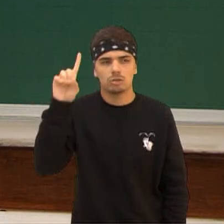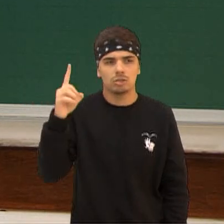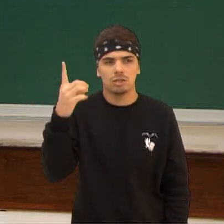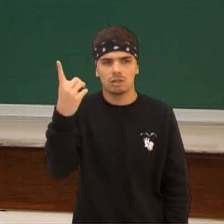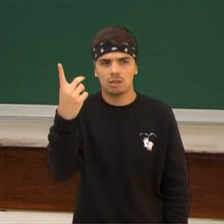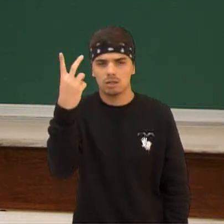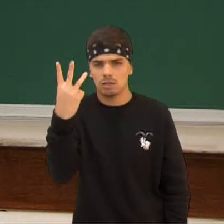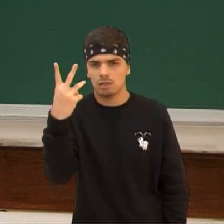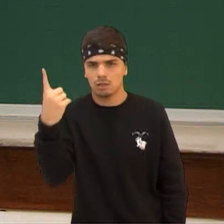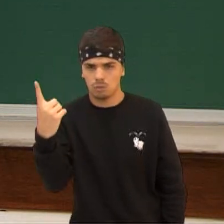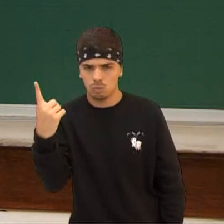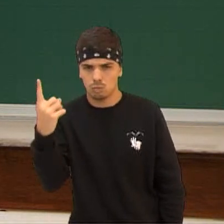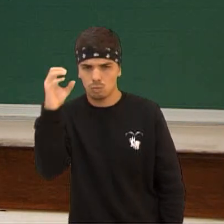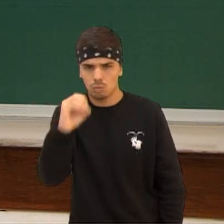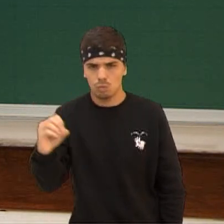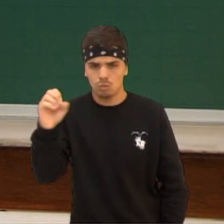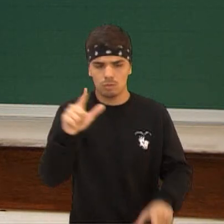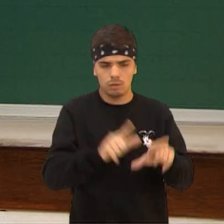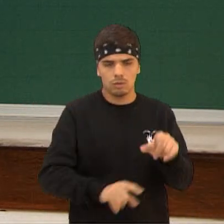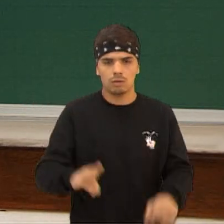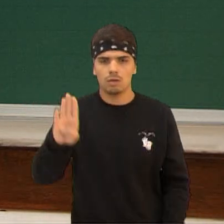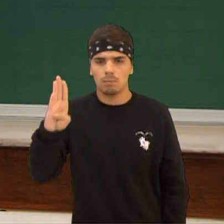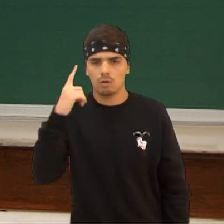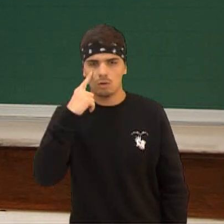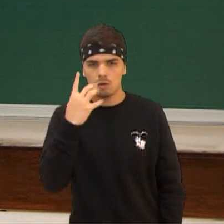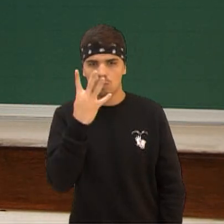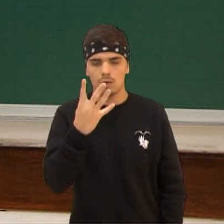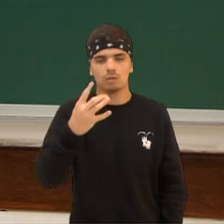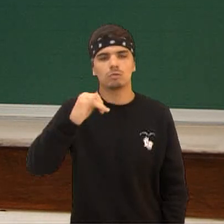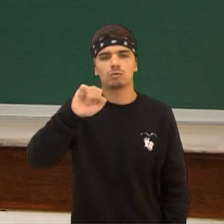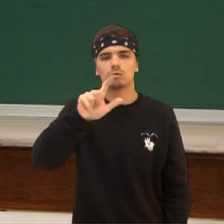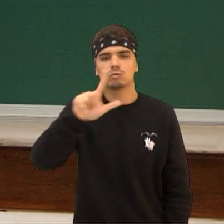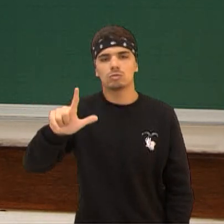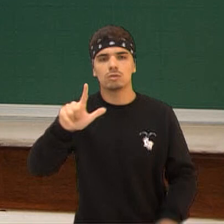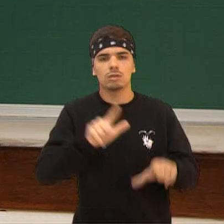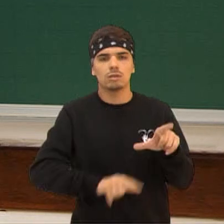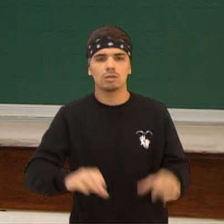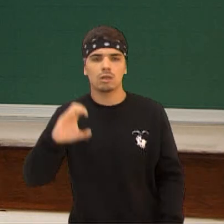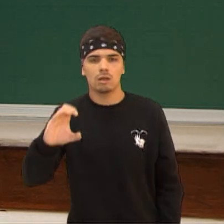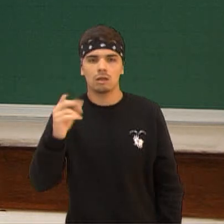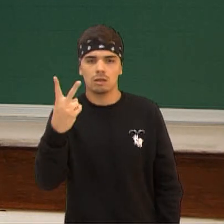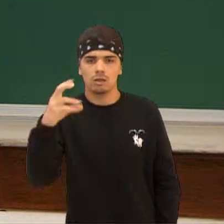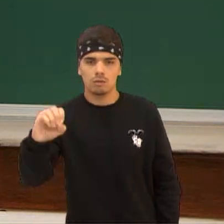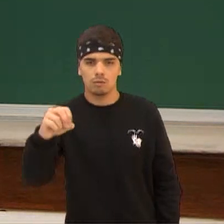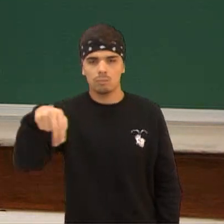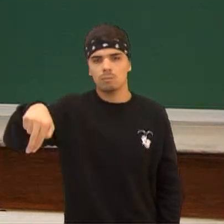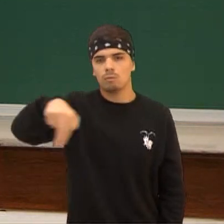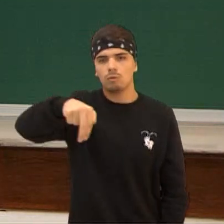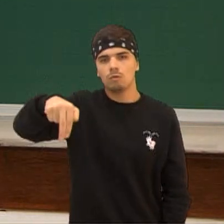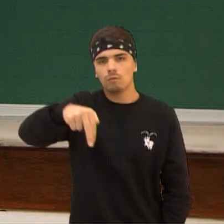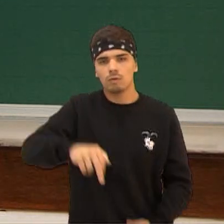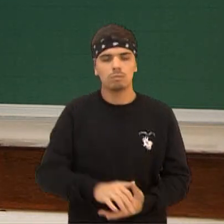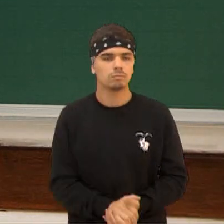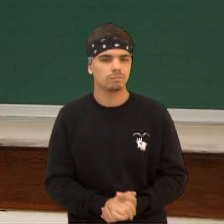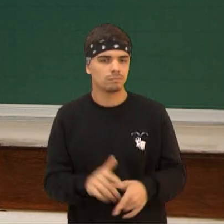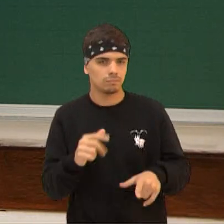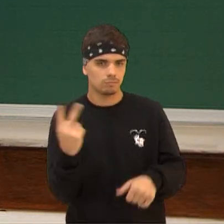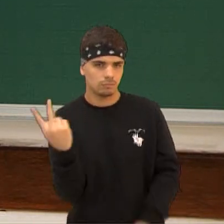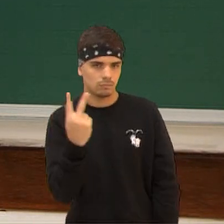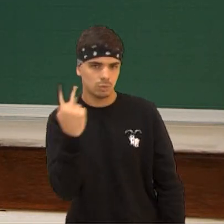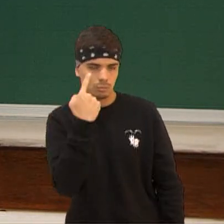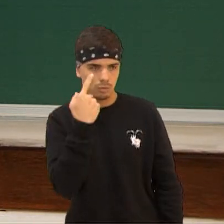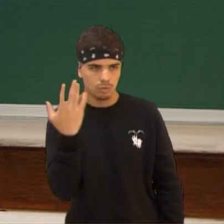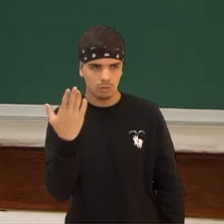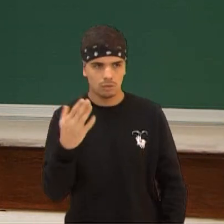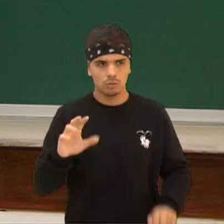outubro? No dia, letra B, no dia 4 de julho? Ou na letra C, dia 20 de novembro? E número 2.